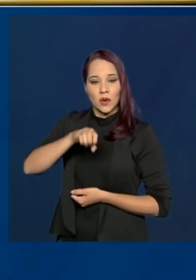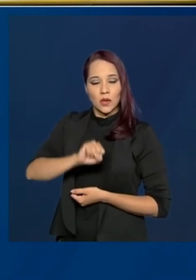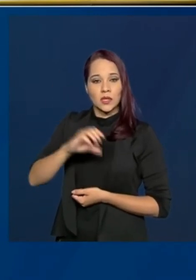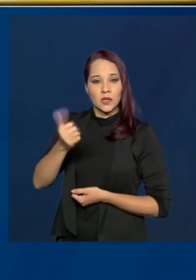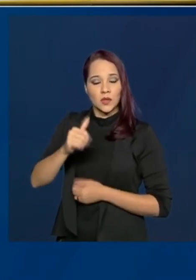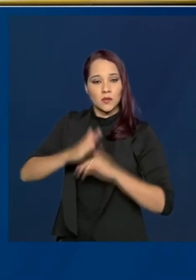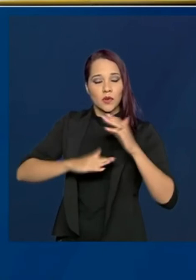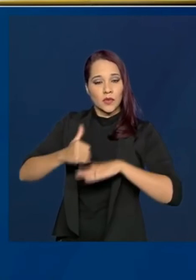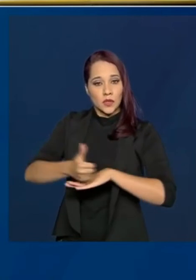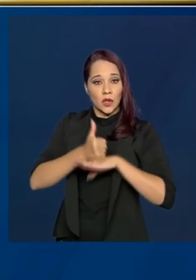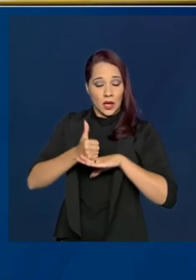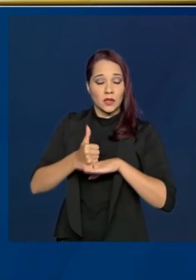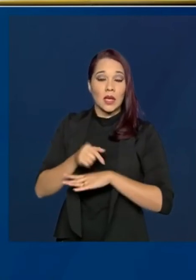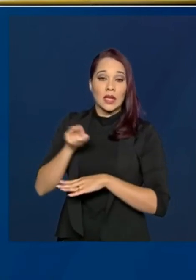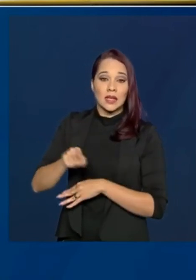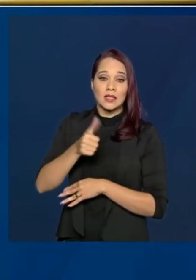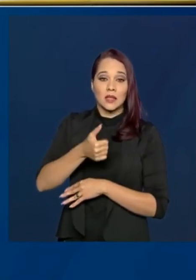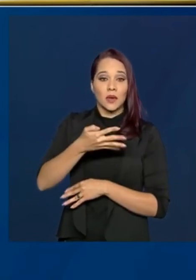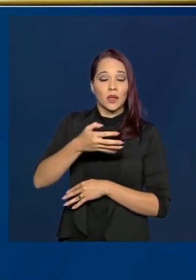185.811 profissionais, sendo que